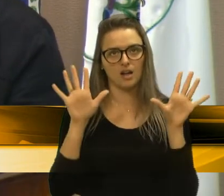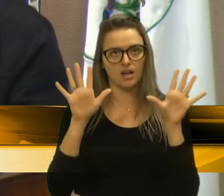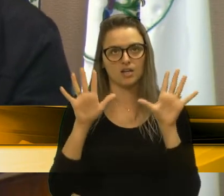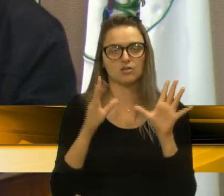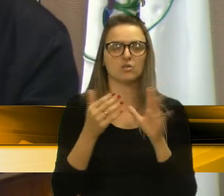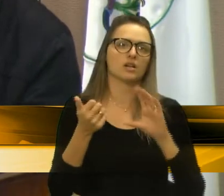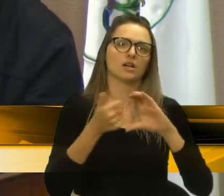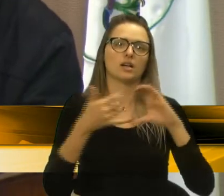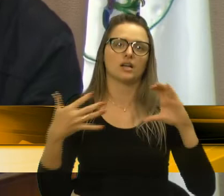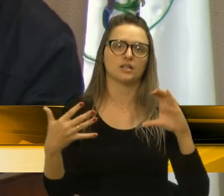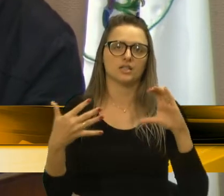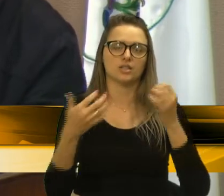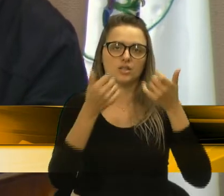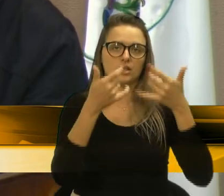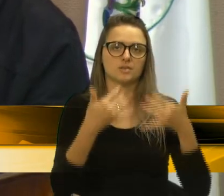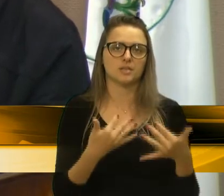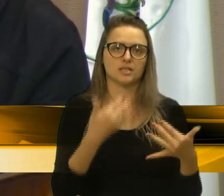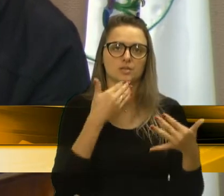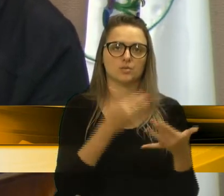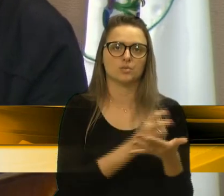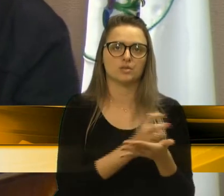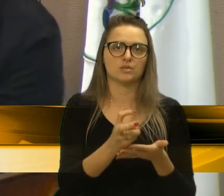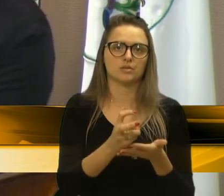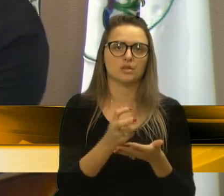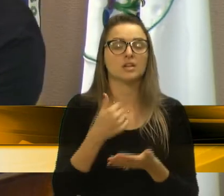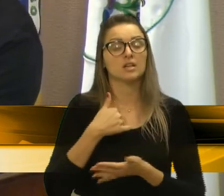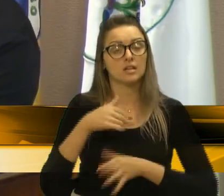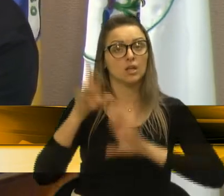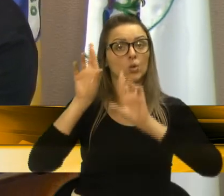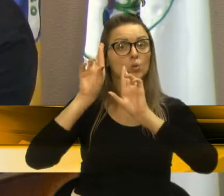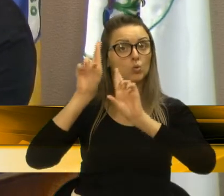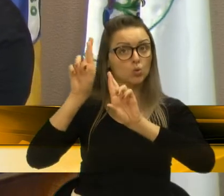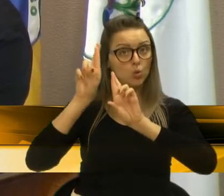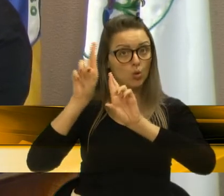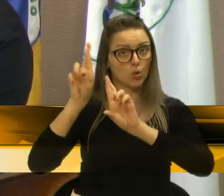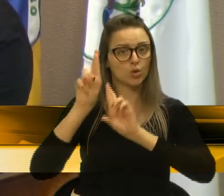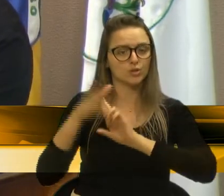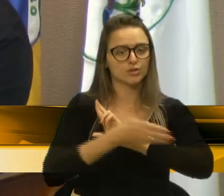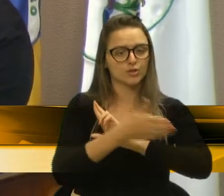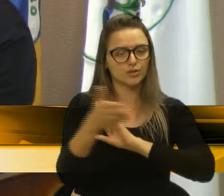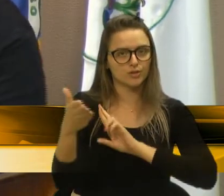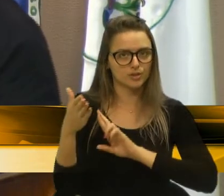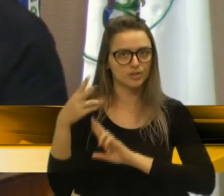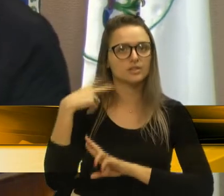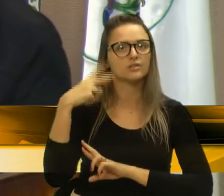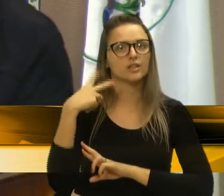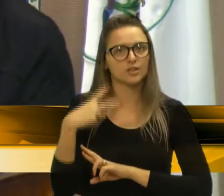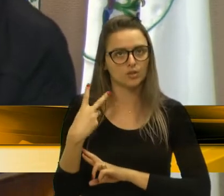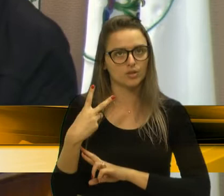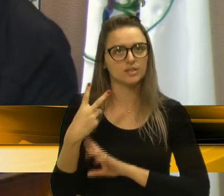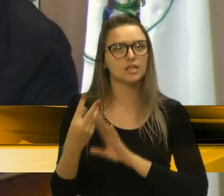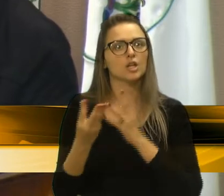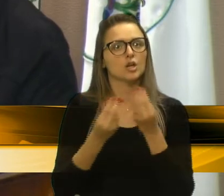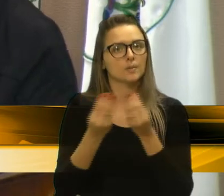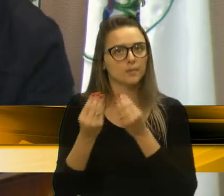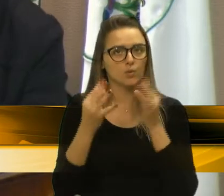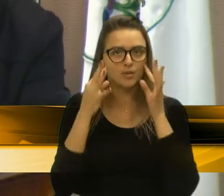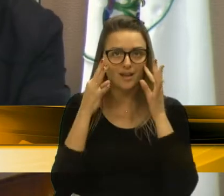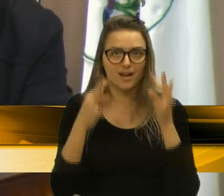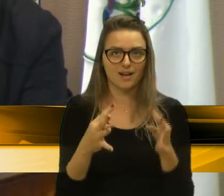aqui as motivações e espero que os senhores vereadores atentem bastante para isso,